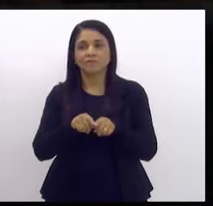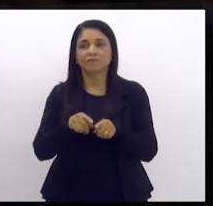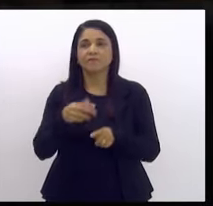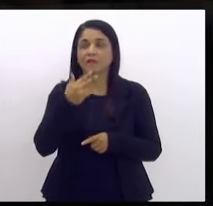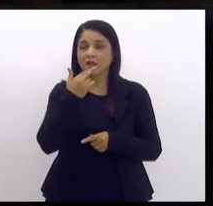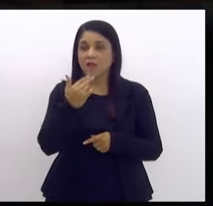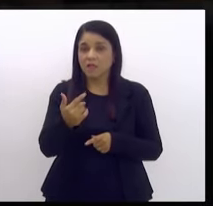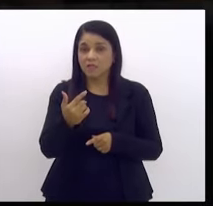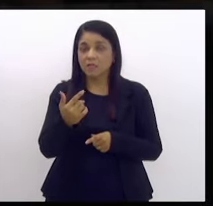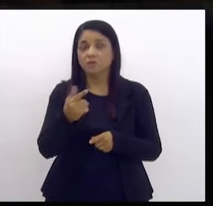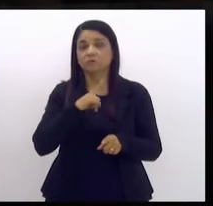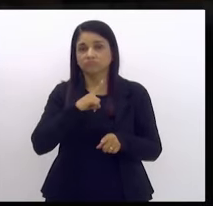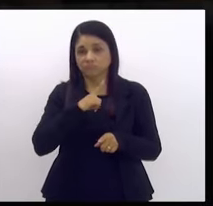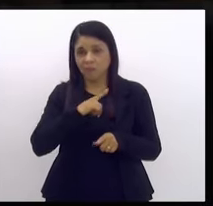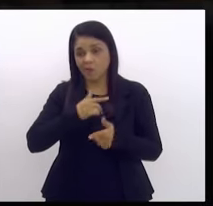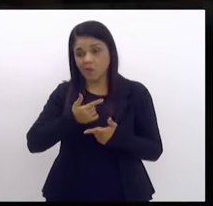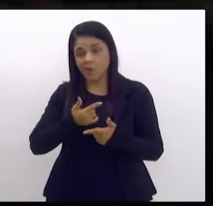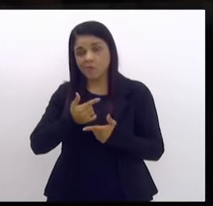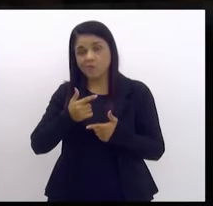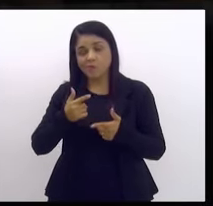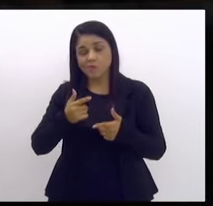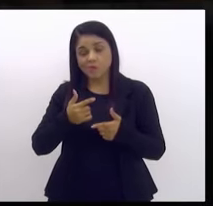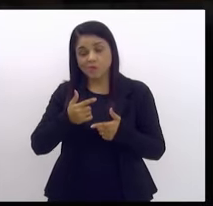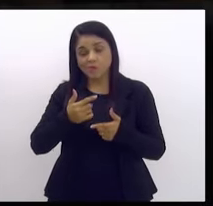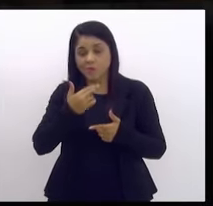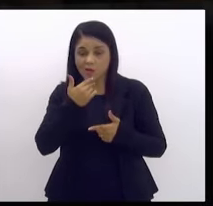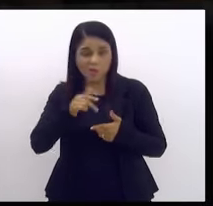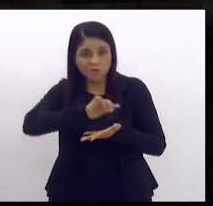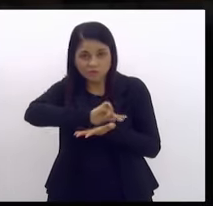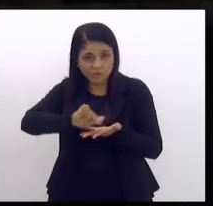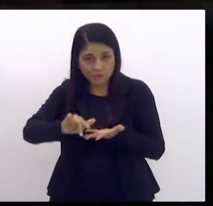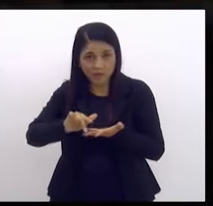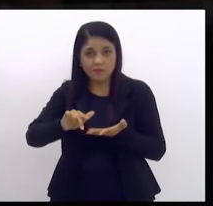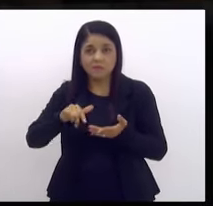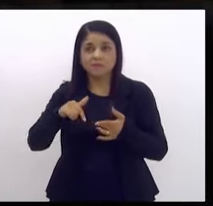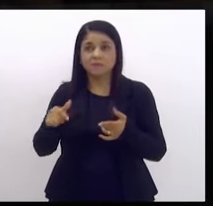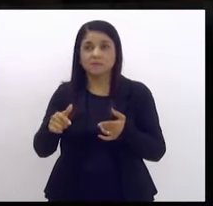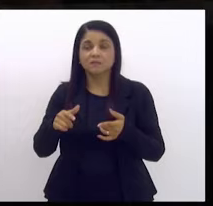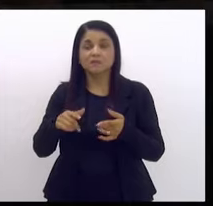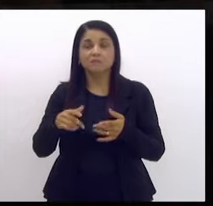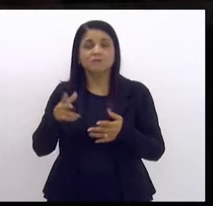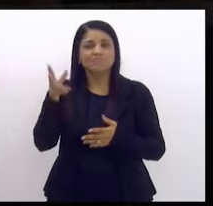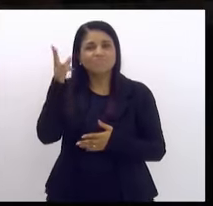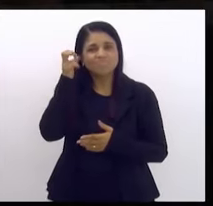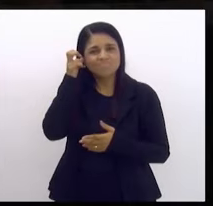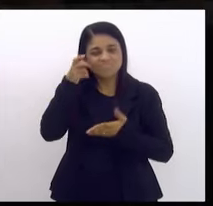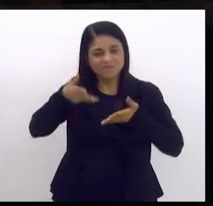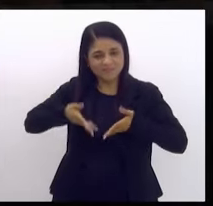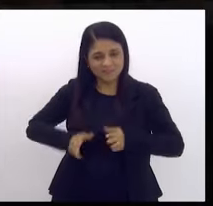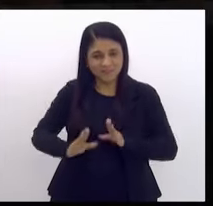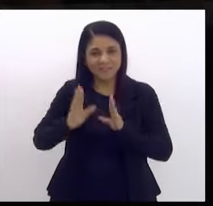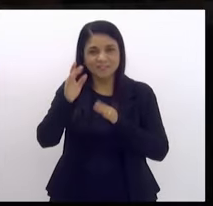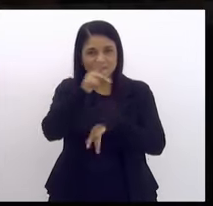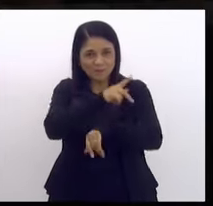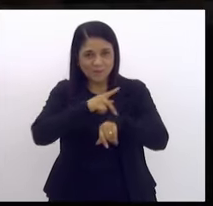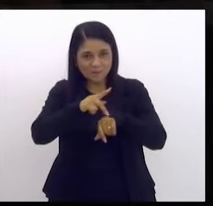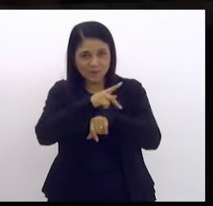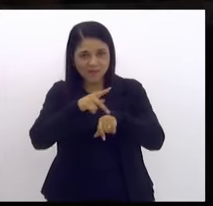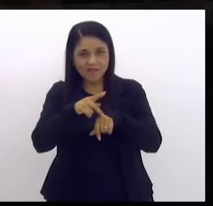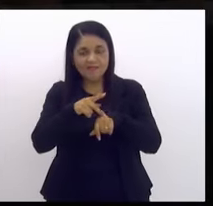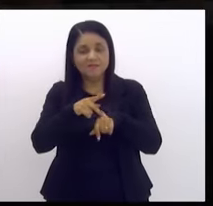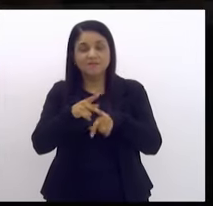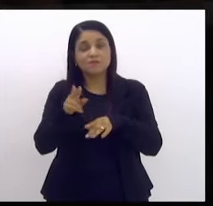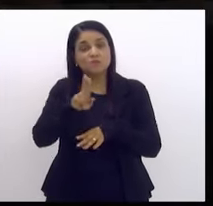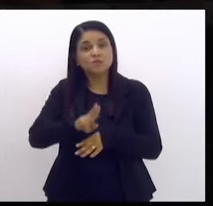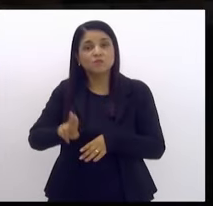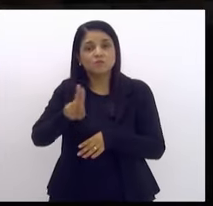línguas derivam e elas são reflexo da forma como os falantes ouvintes nativos plenos a mobilizam. E